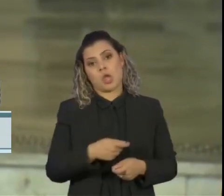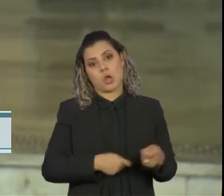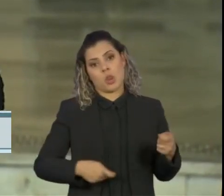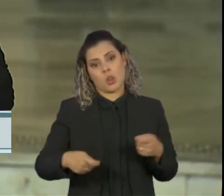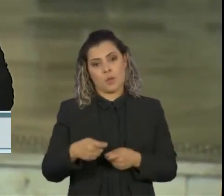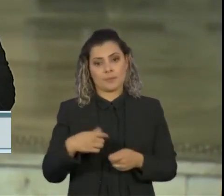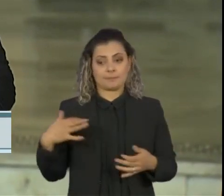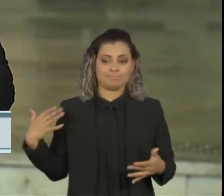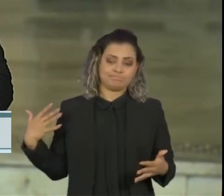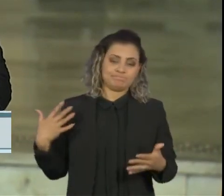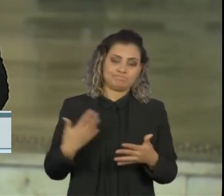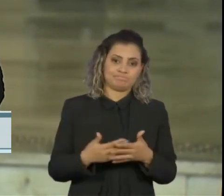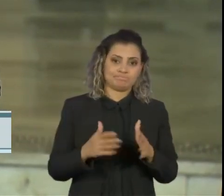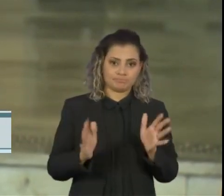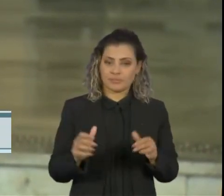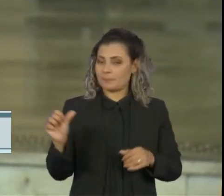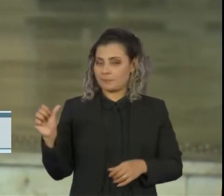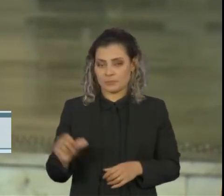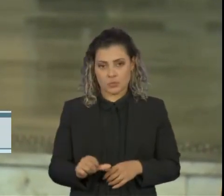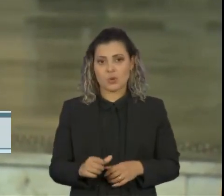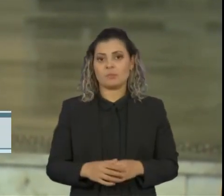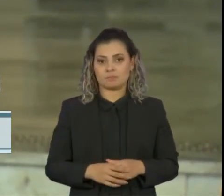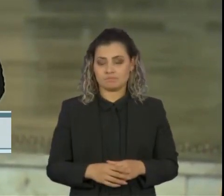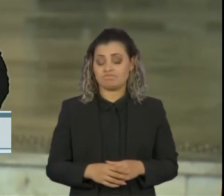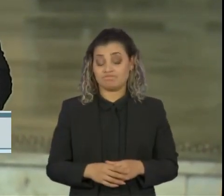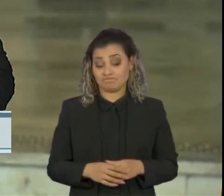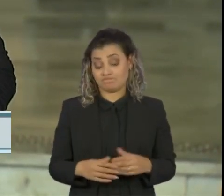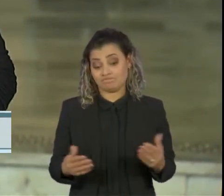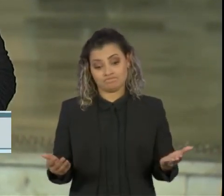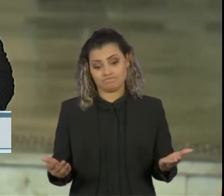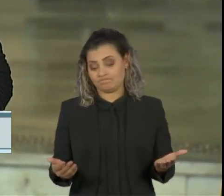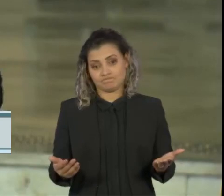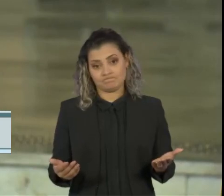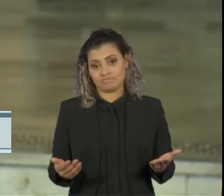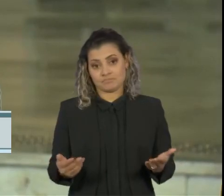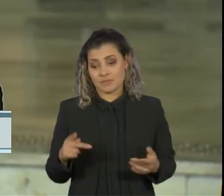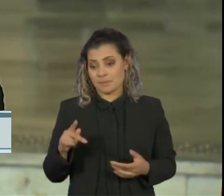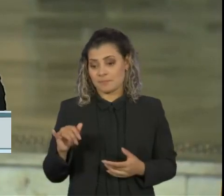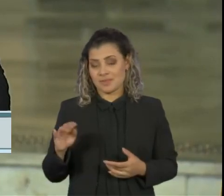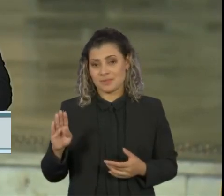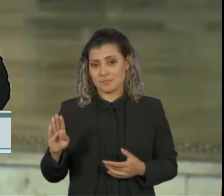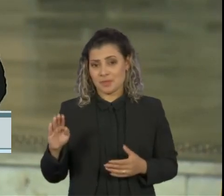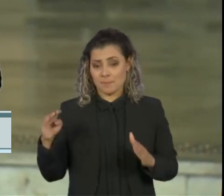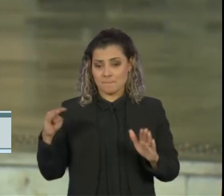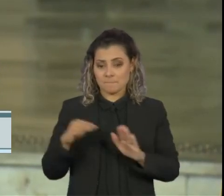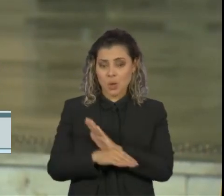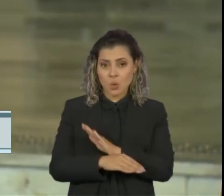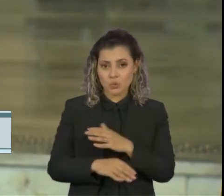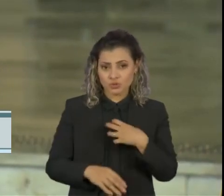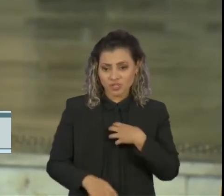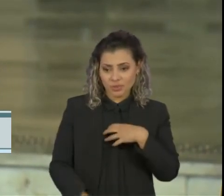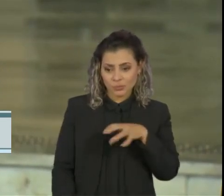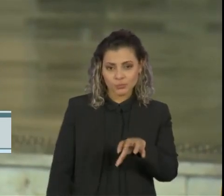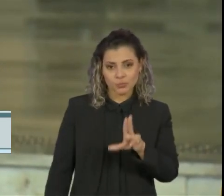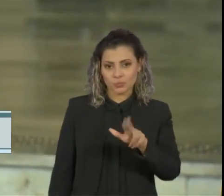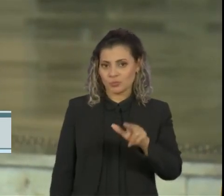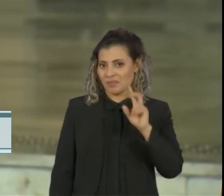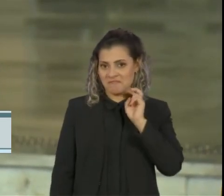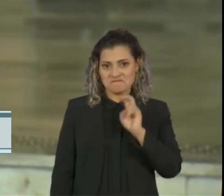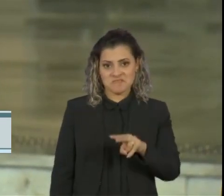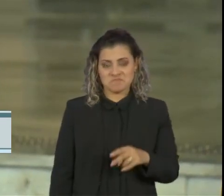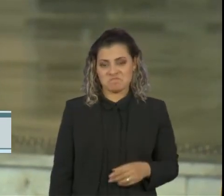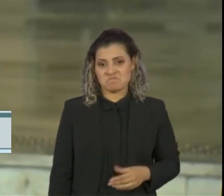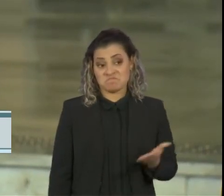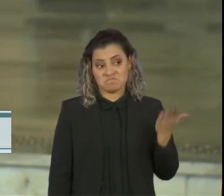de toda a história, né? Não existe queda no PIB nessa magnitude e